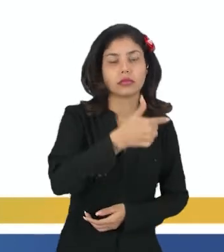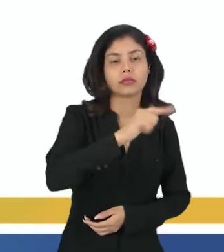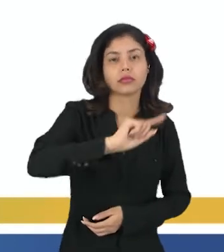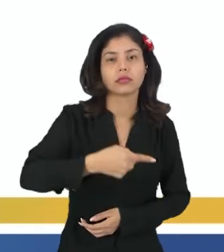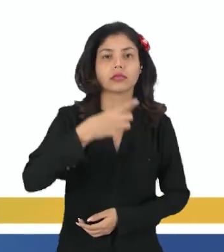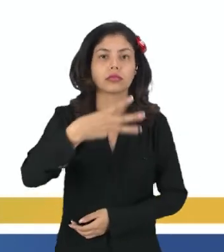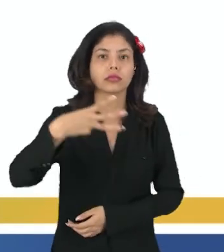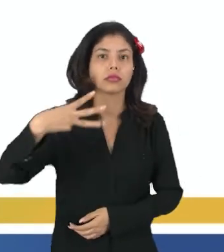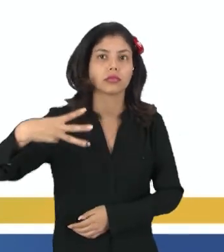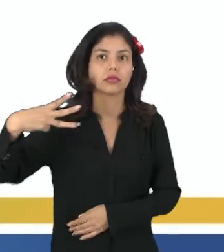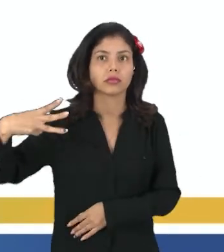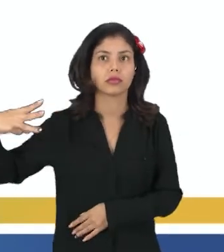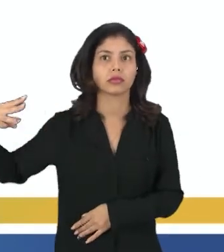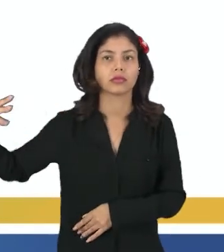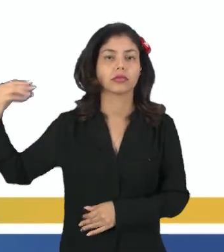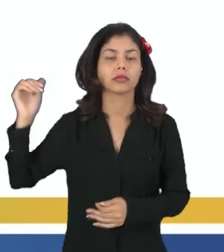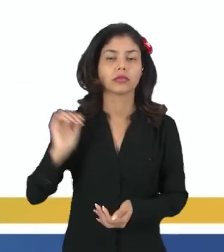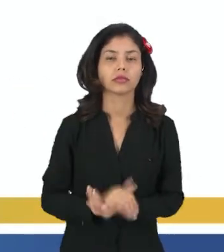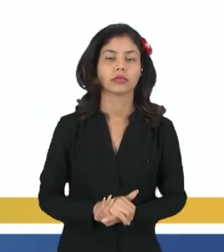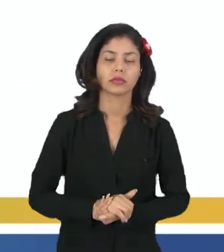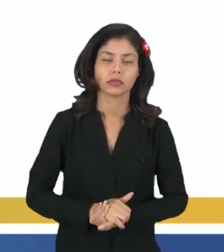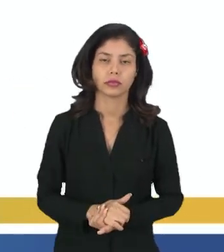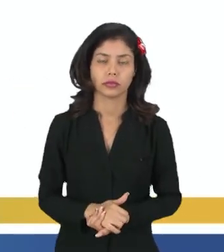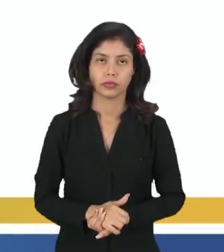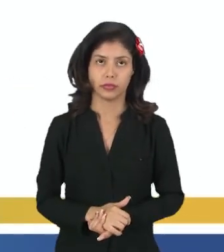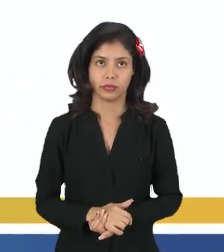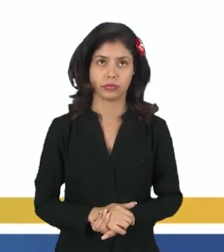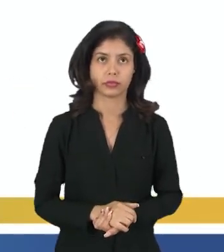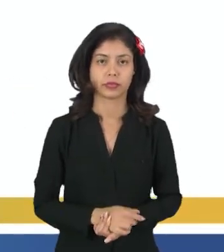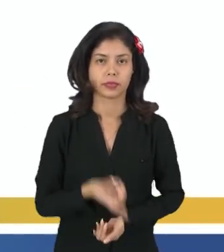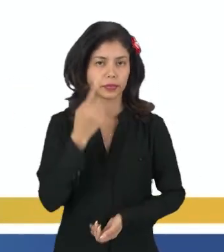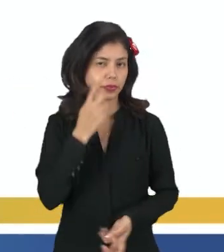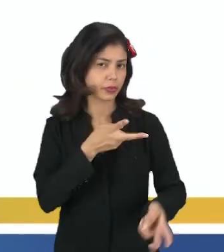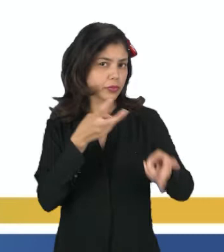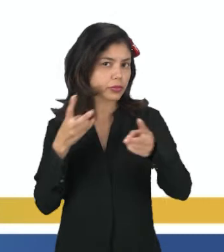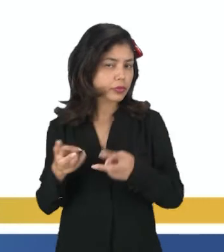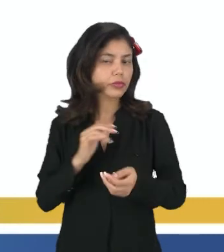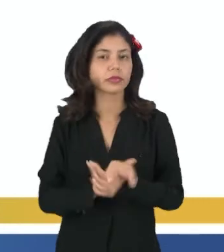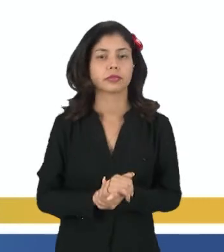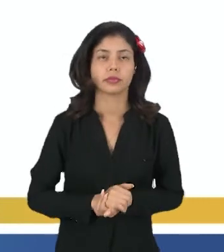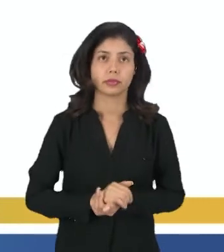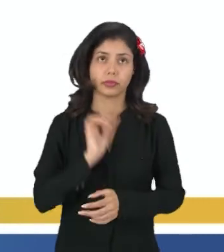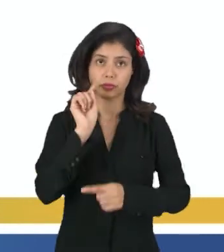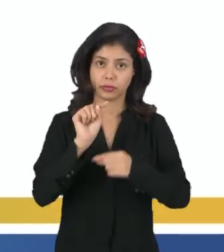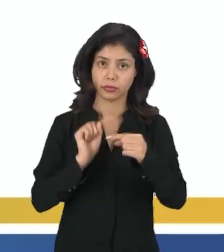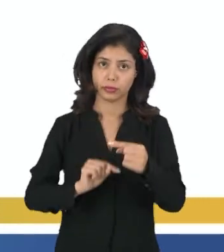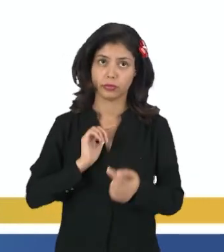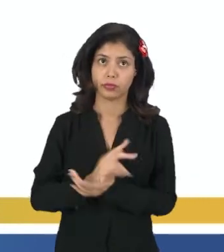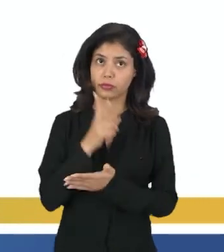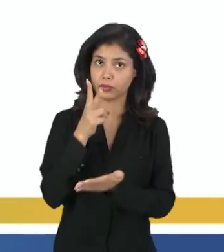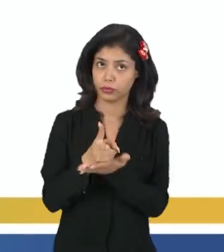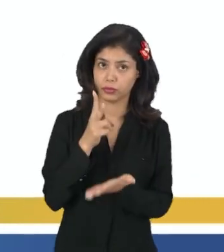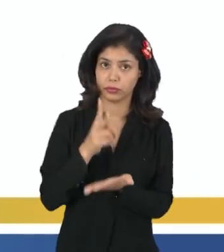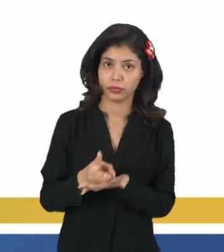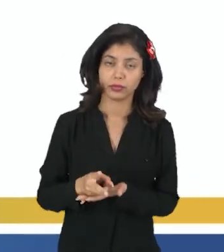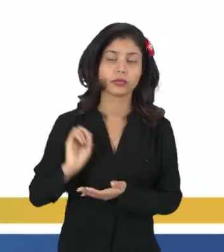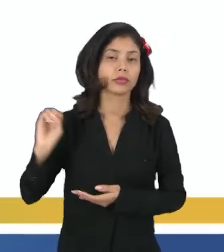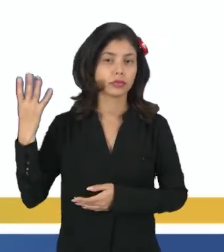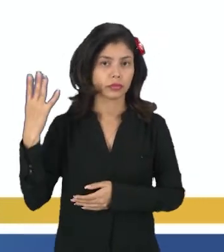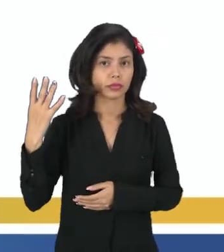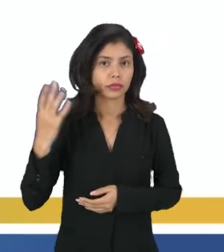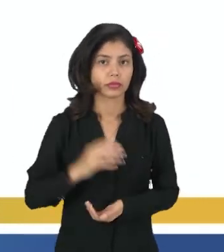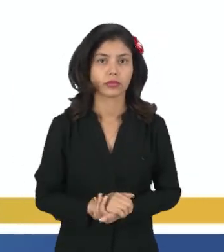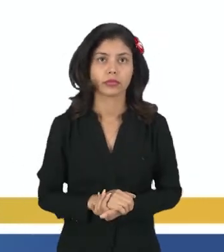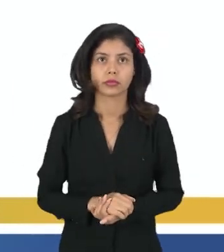para 3 vai ser igual a 2,3333 você perceber fazendo algoritmos de visão que sempre vai ter no